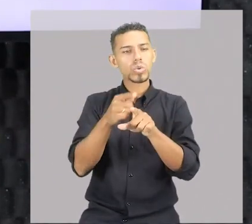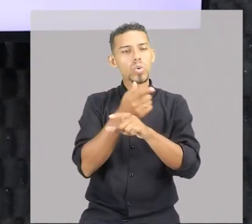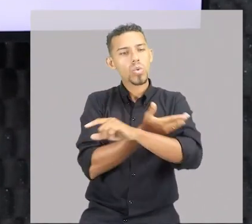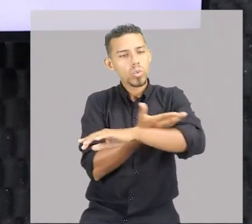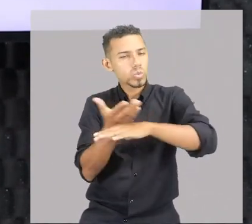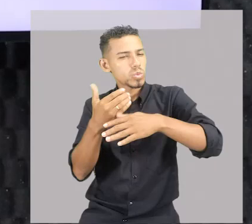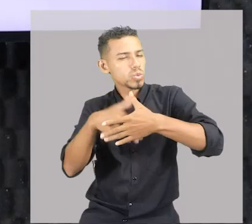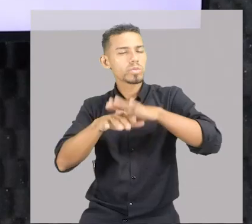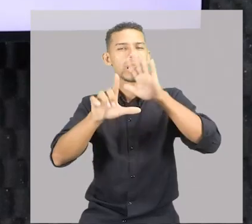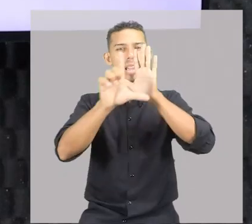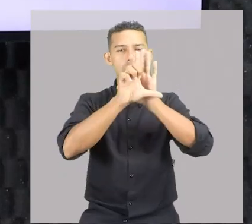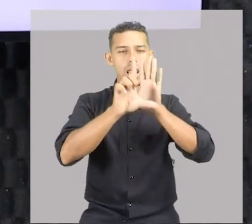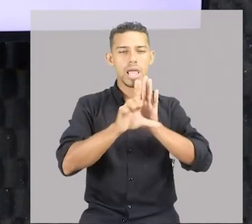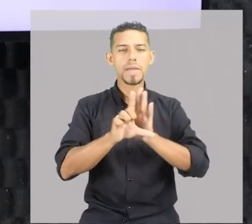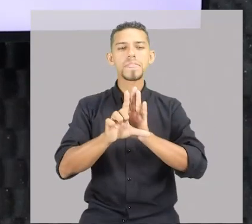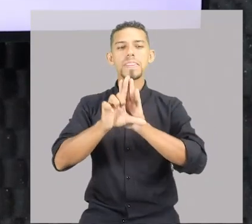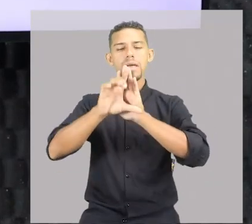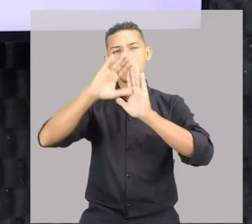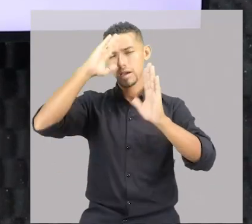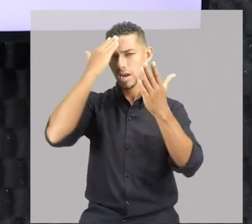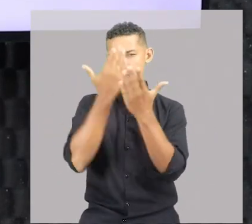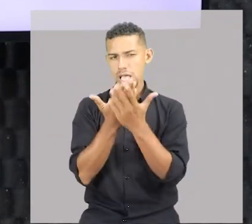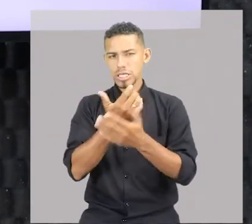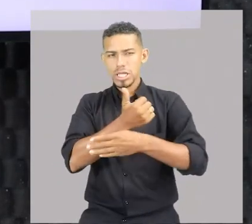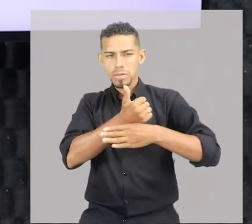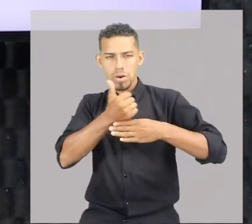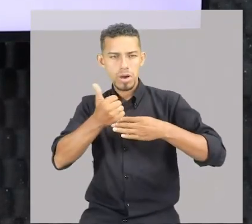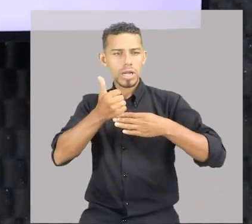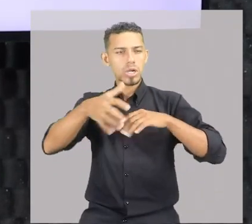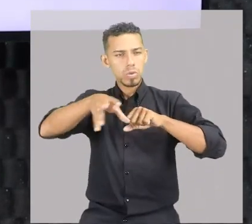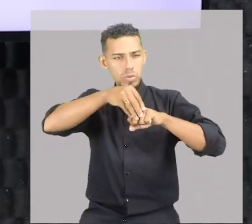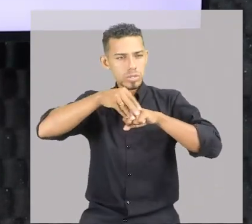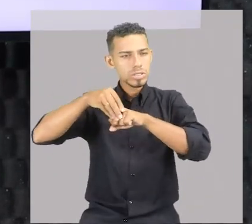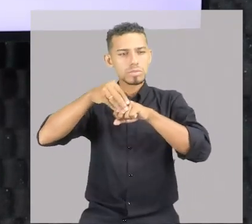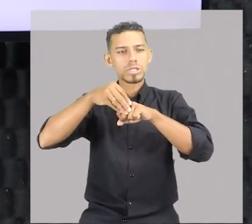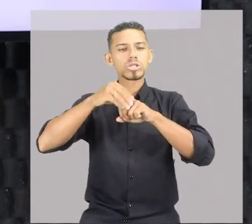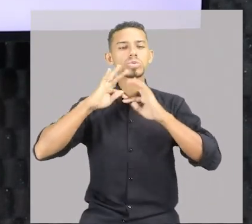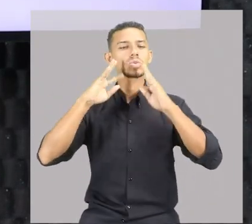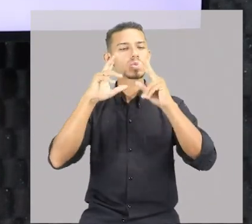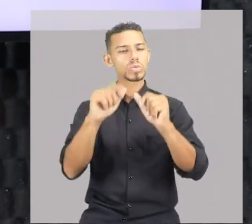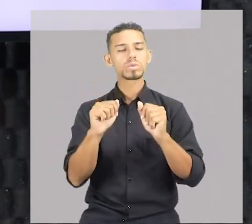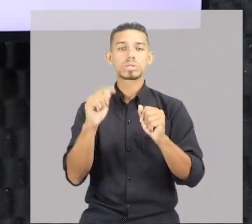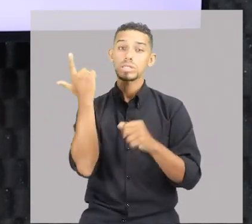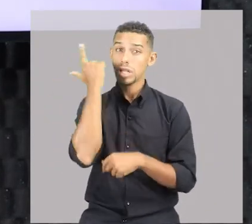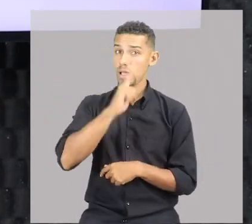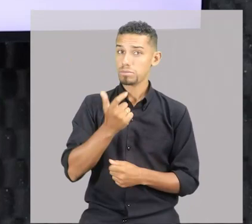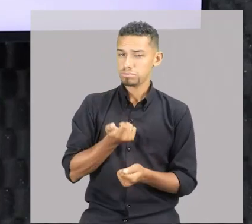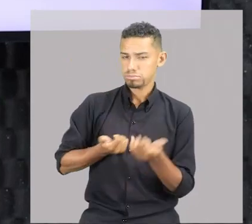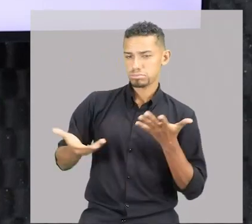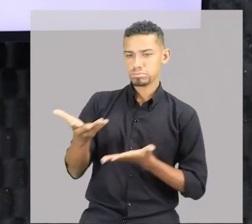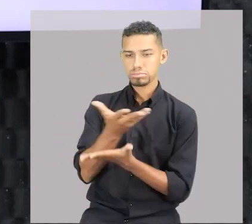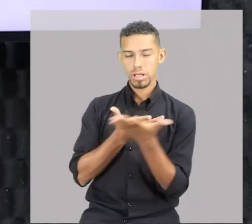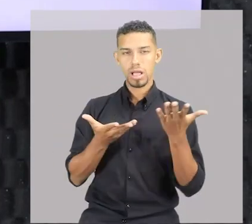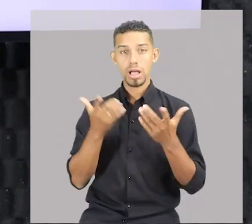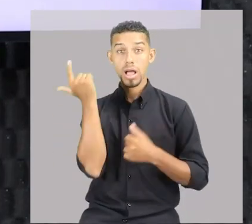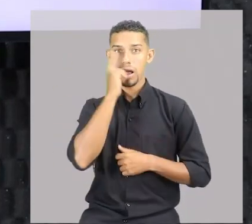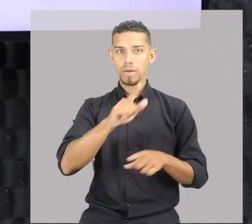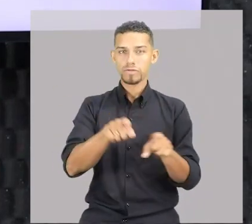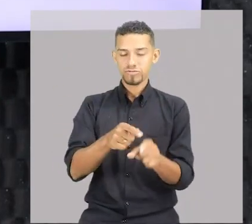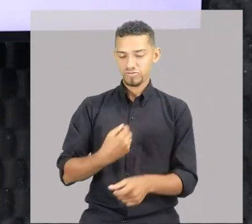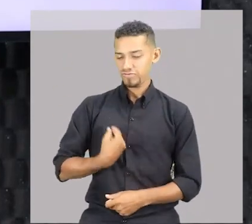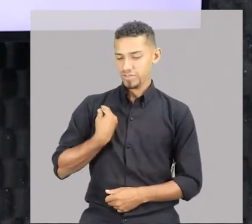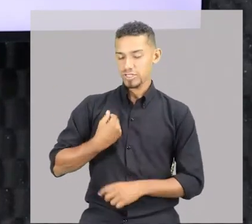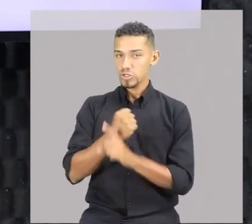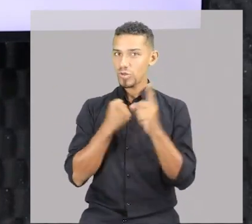costumes, leis, crenças morais, conhecimento, tudo isso que é adquirido e também transmitido através do